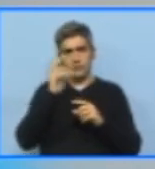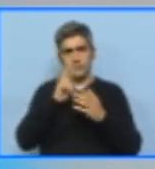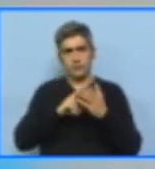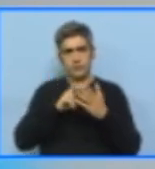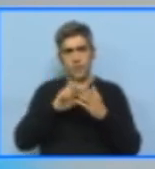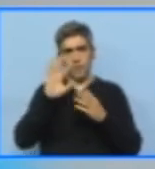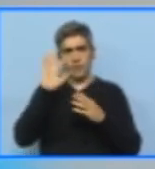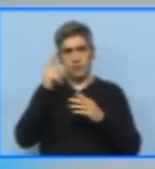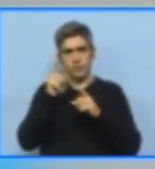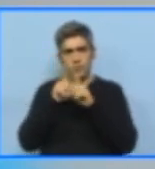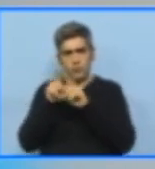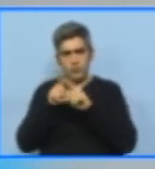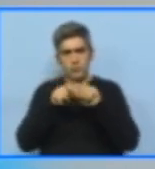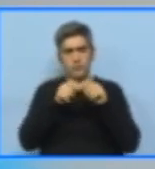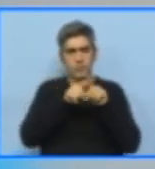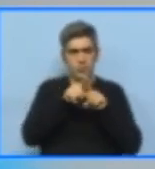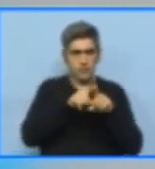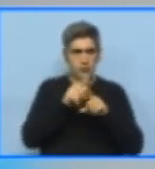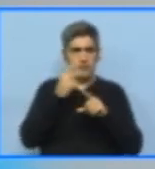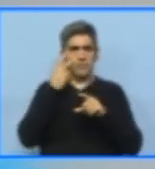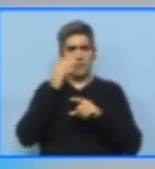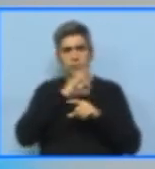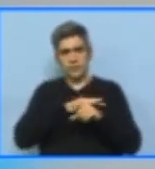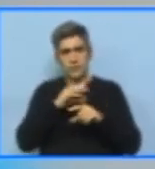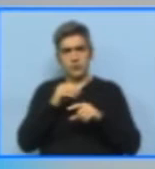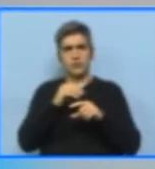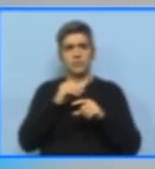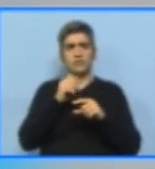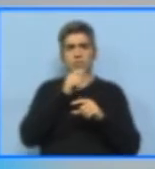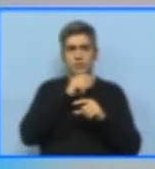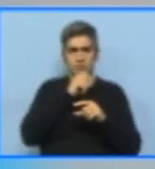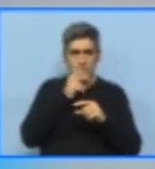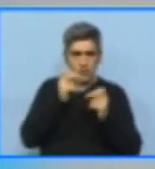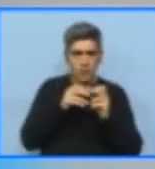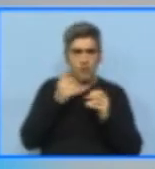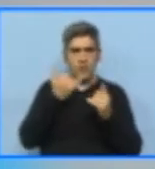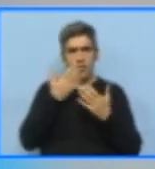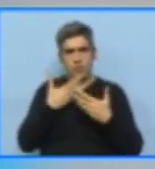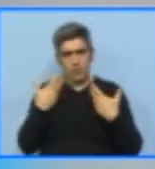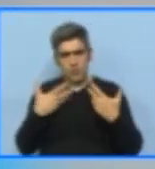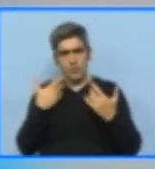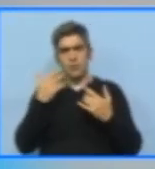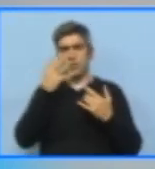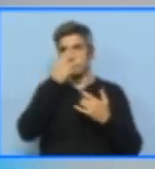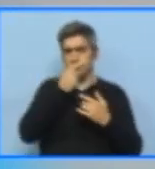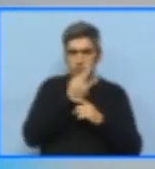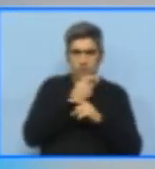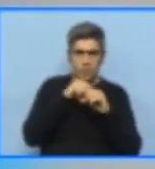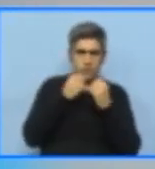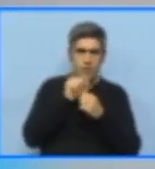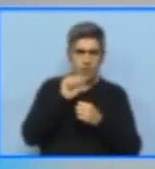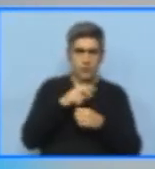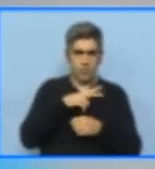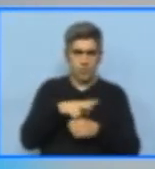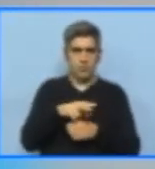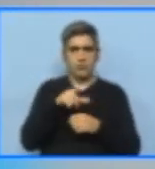os acontecimentos políticos, partidários, da vida profissional, das oportunidades, das alegrias, das tristezas da sociedade portuguesa.